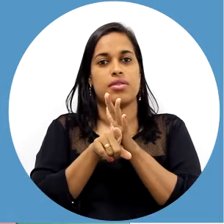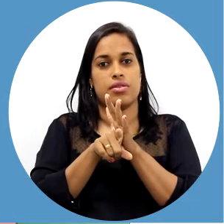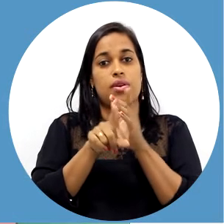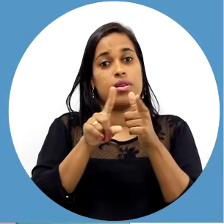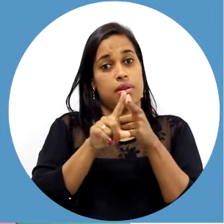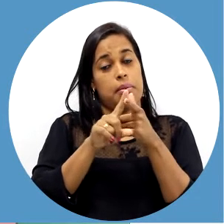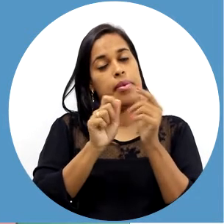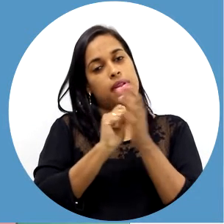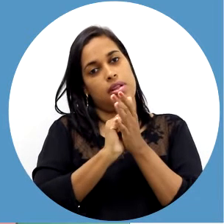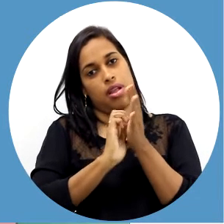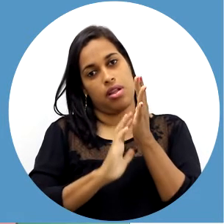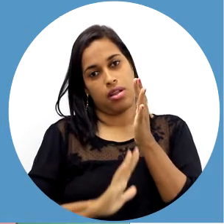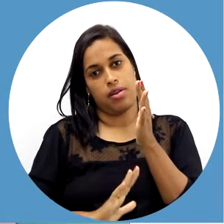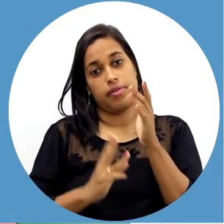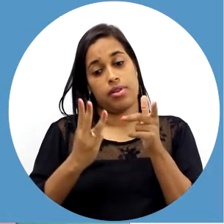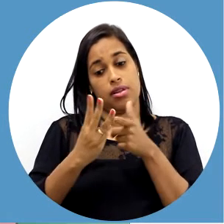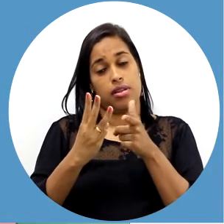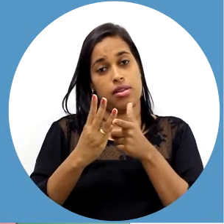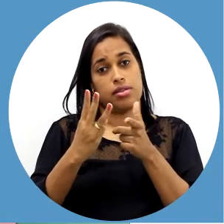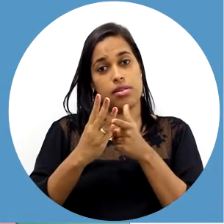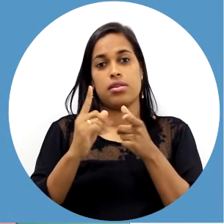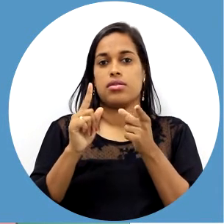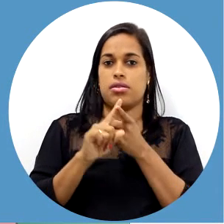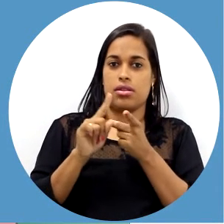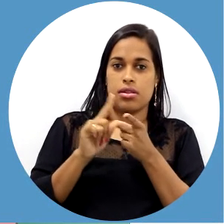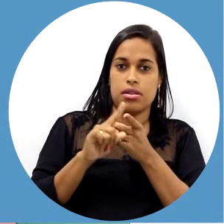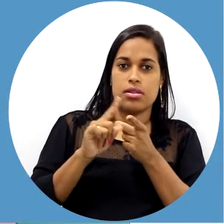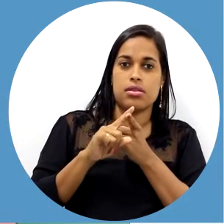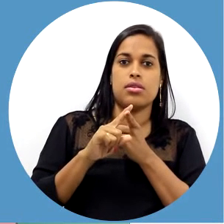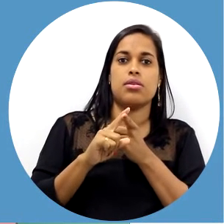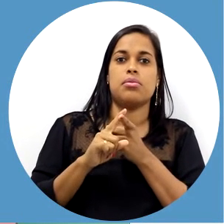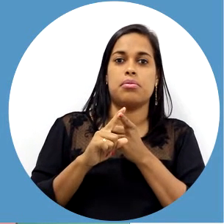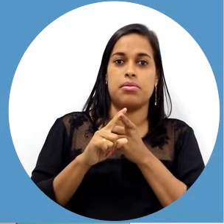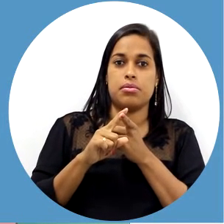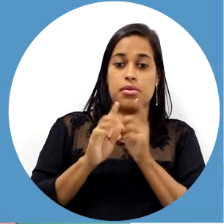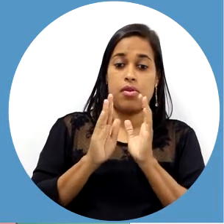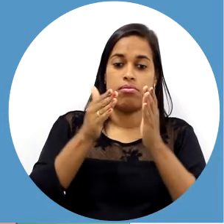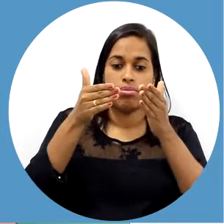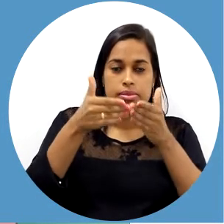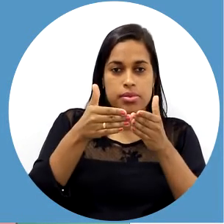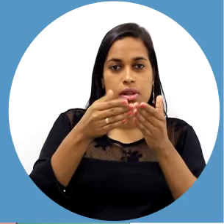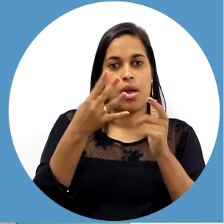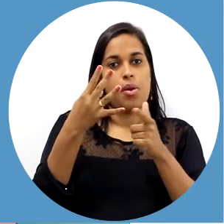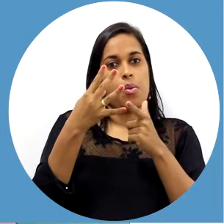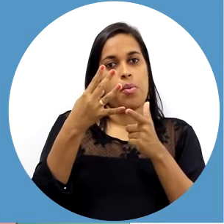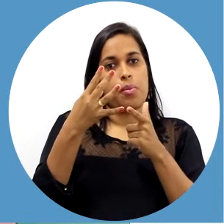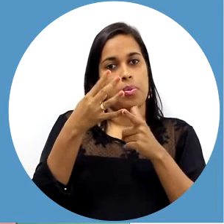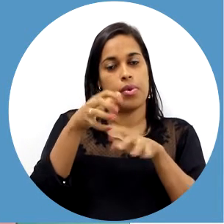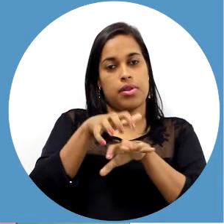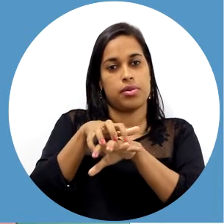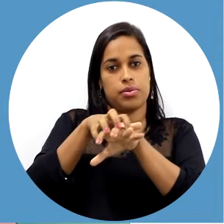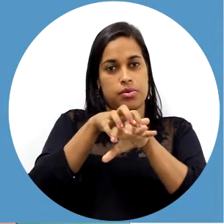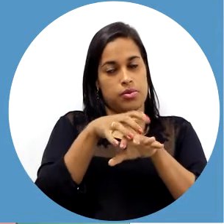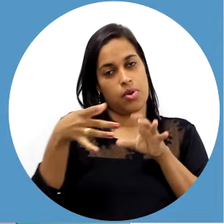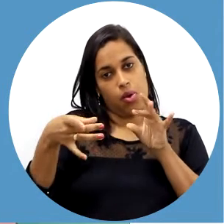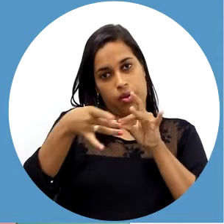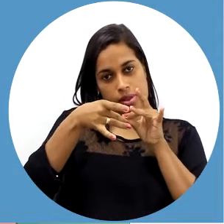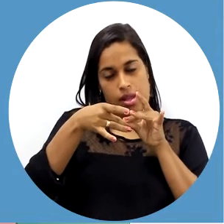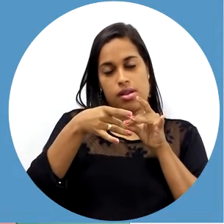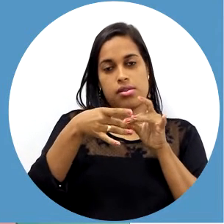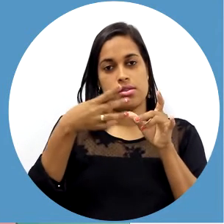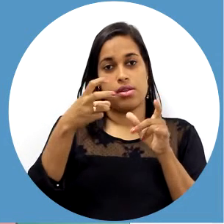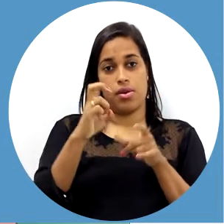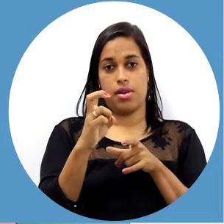na nossa atividade. A terceira camada também tem a ver com endereçamento. A quarta camada com transporte e com a